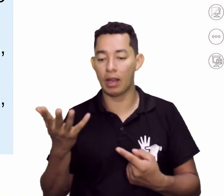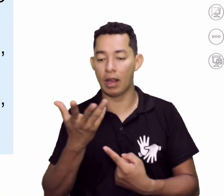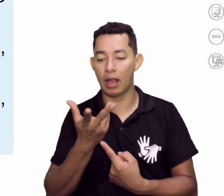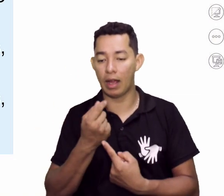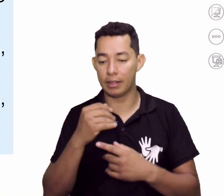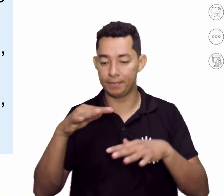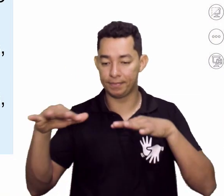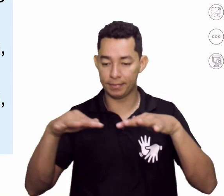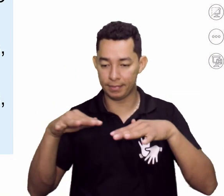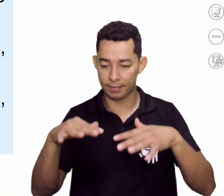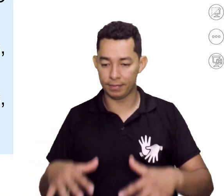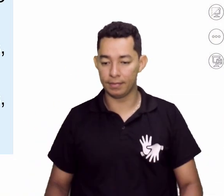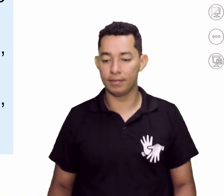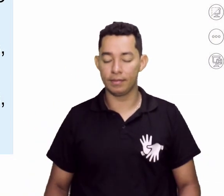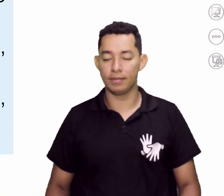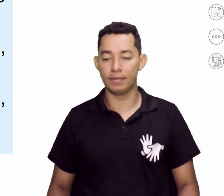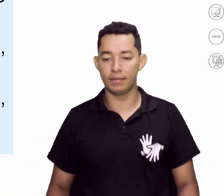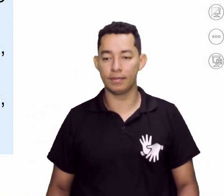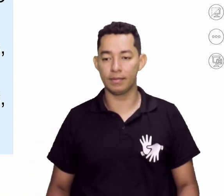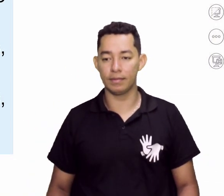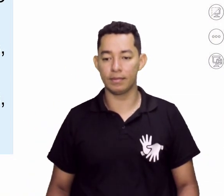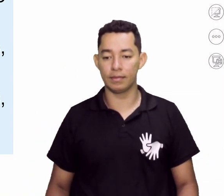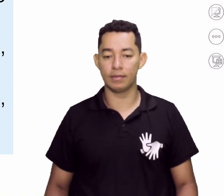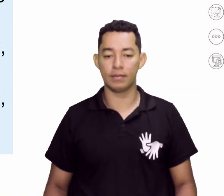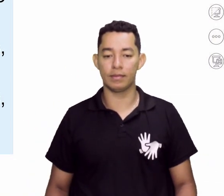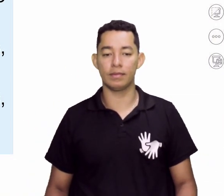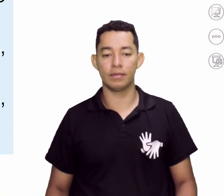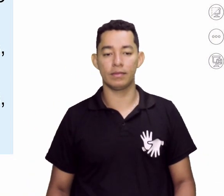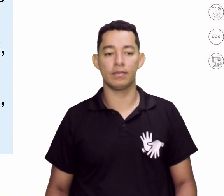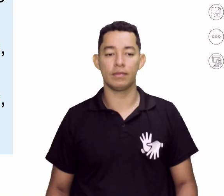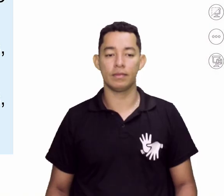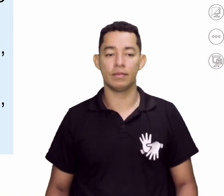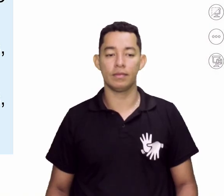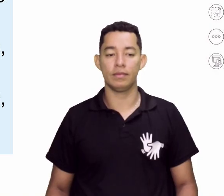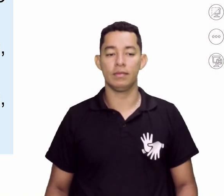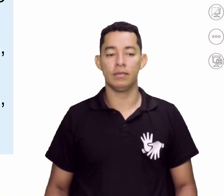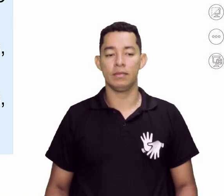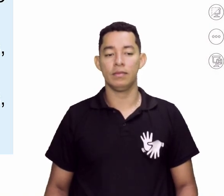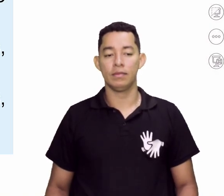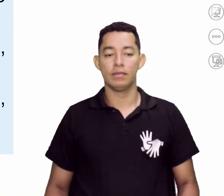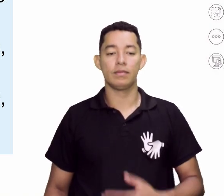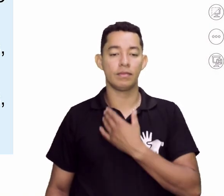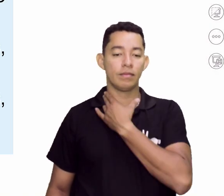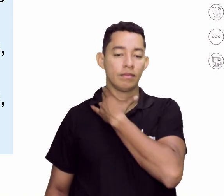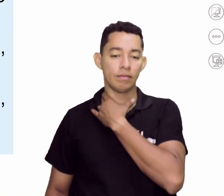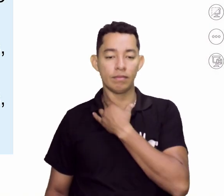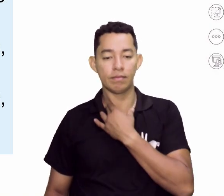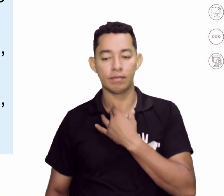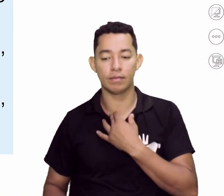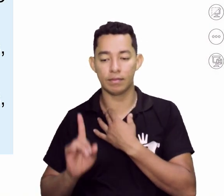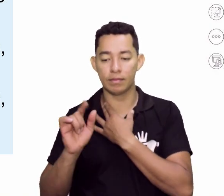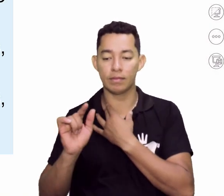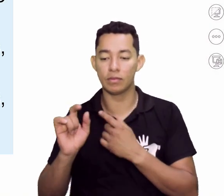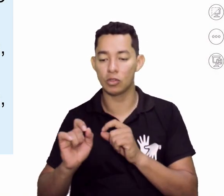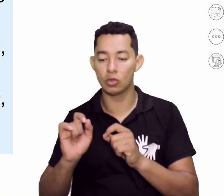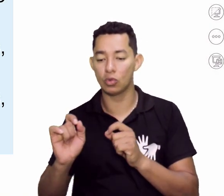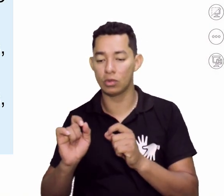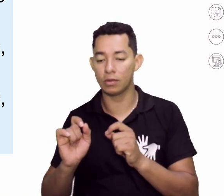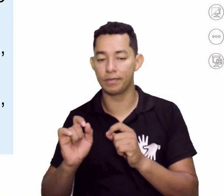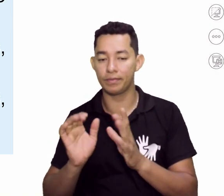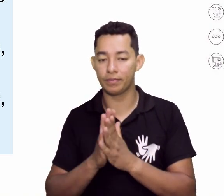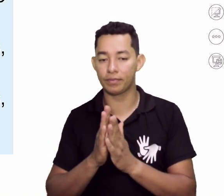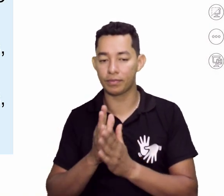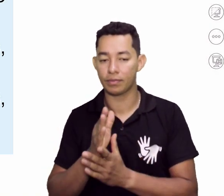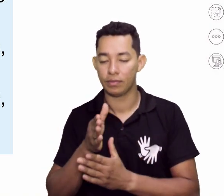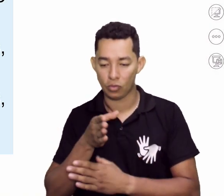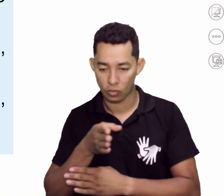a gente ver que os temas da nossa aula a gente tem que discorrer, né? Então você tem aqui, ó, a arte cinética é uma corrente do século